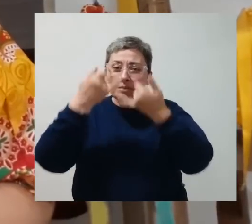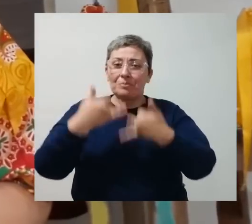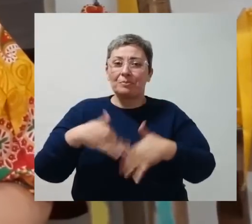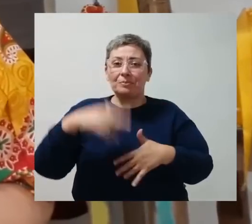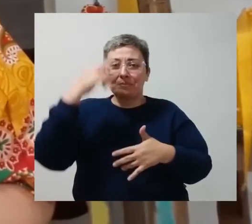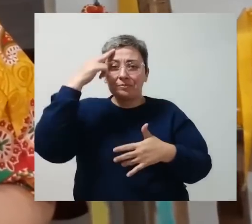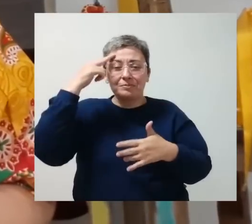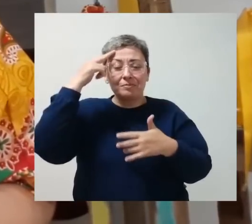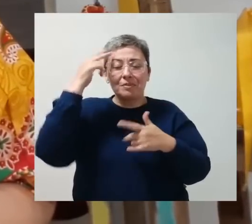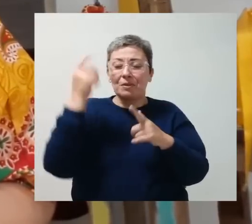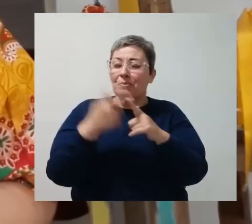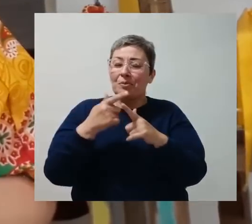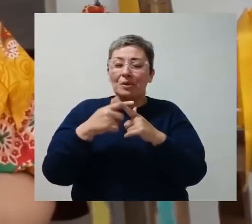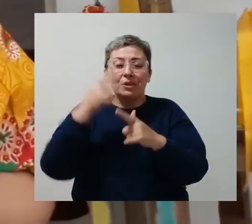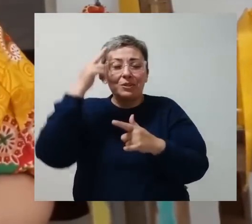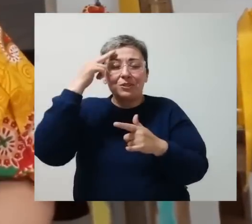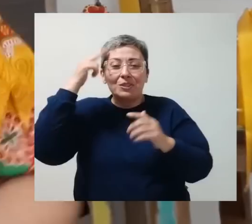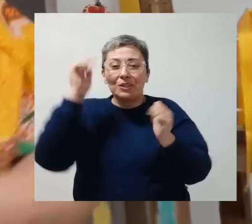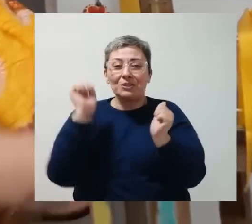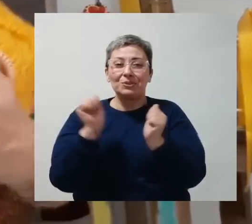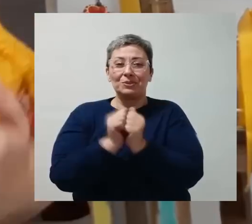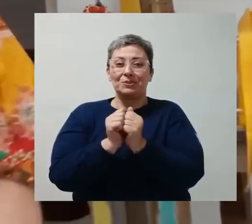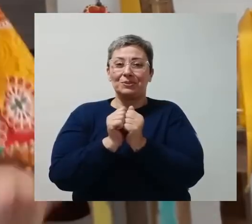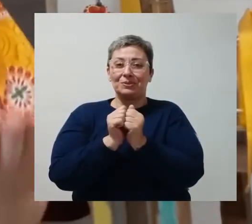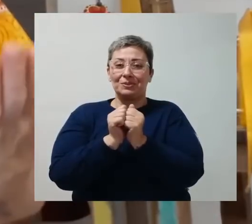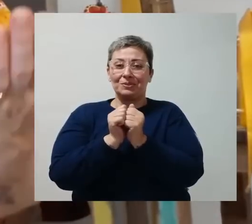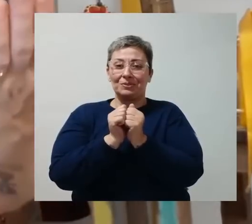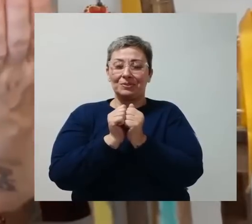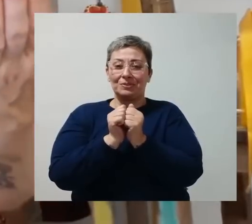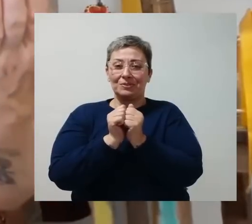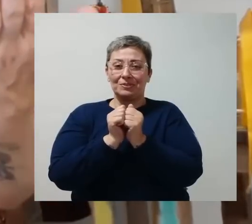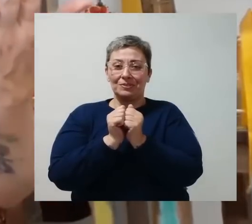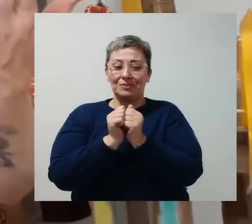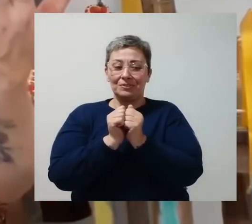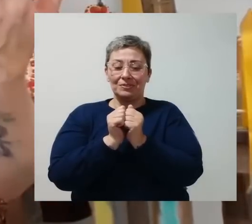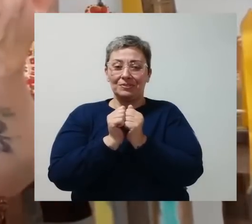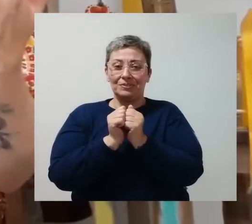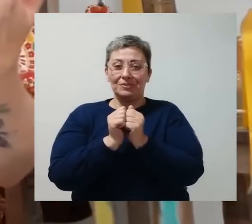Conte-me seus sonhos para sonharmos juntos.